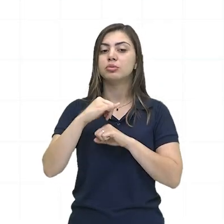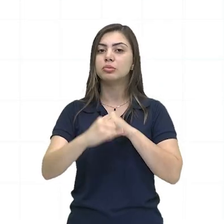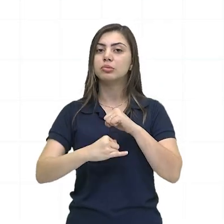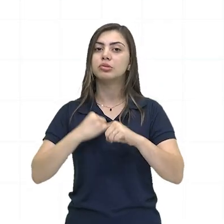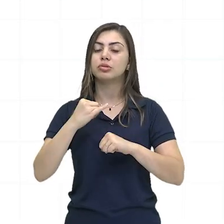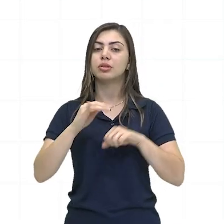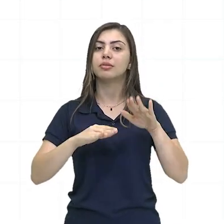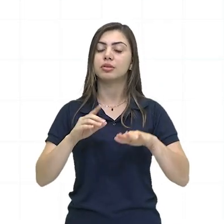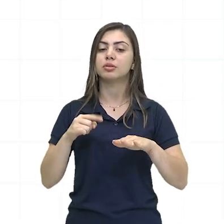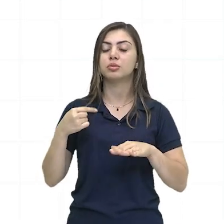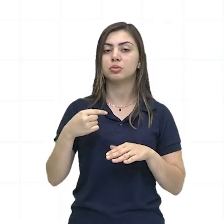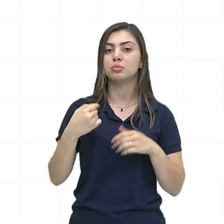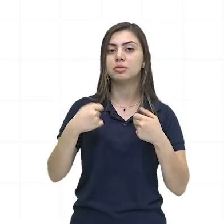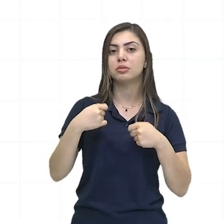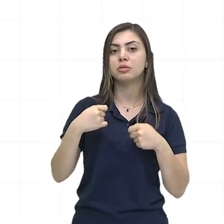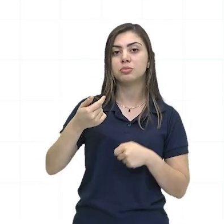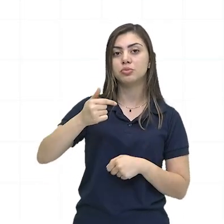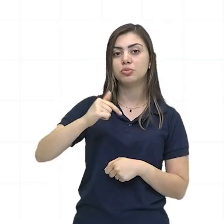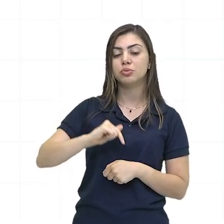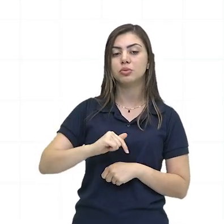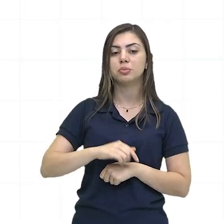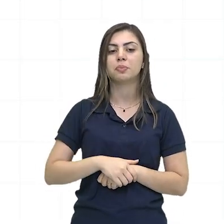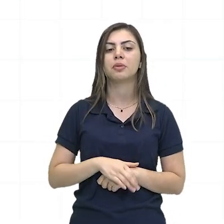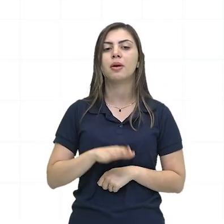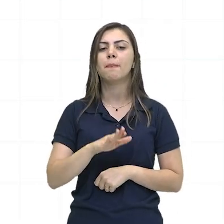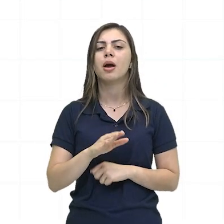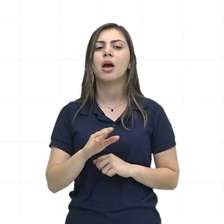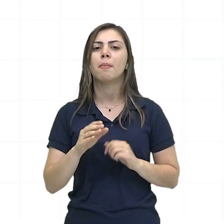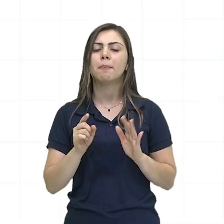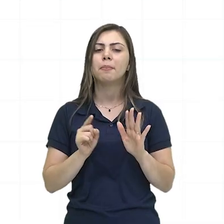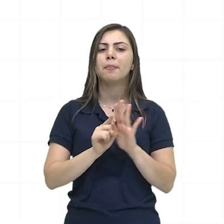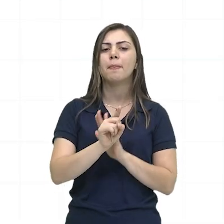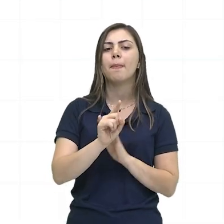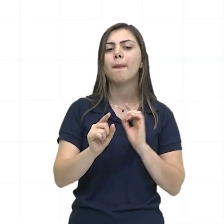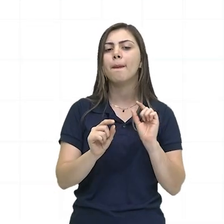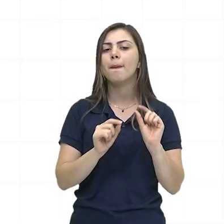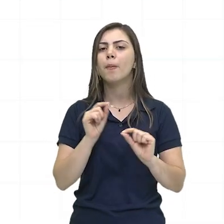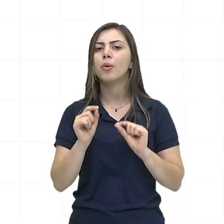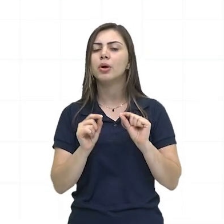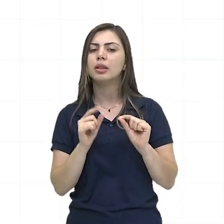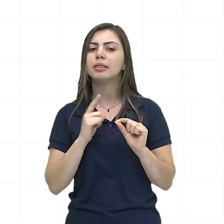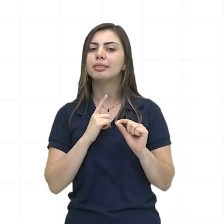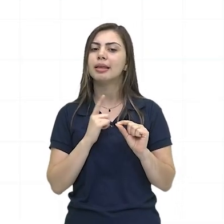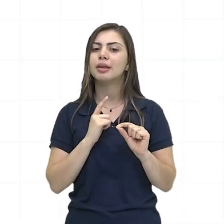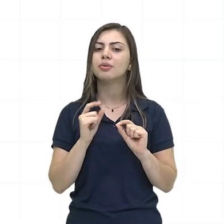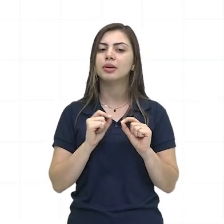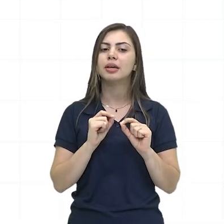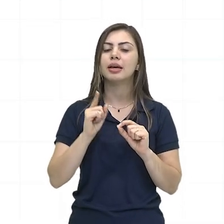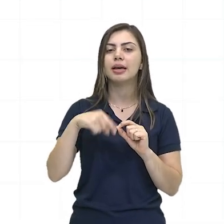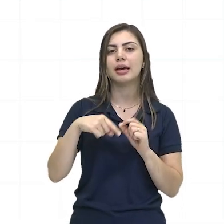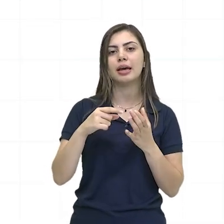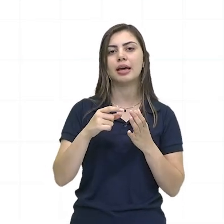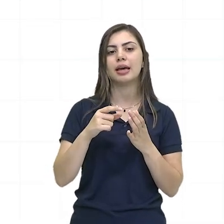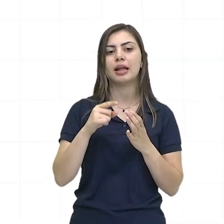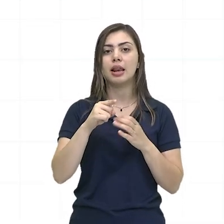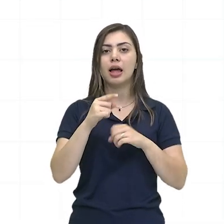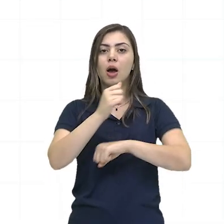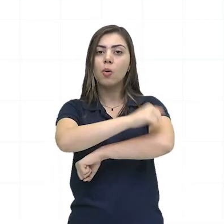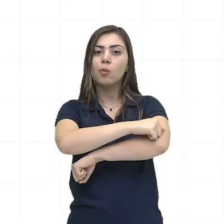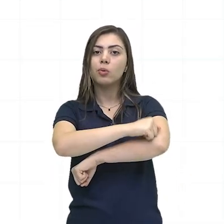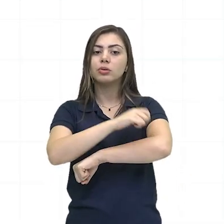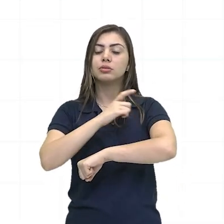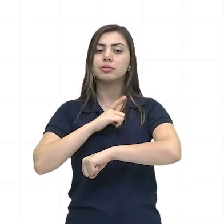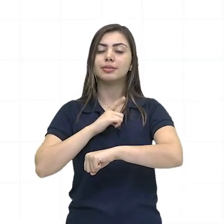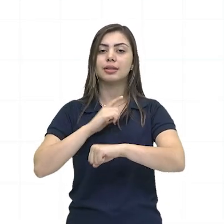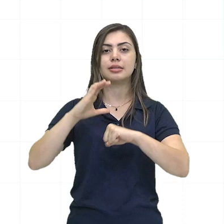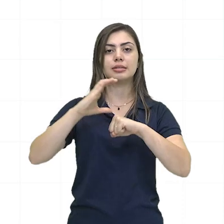íons. Mas do que é composto o osso, né? Ele é composto por células. Então,